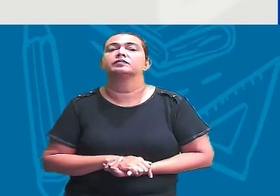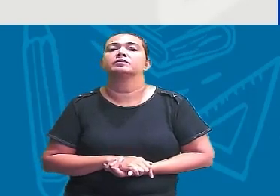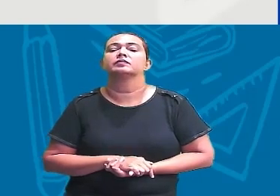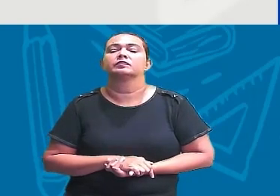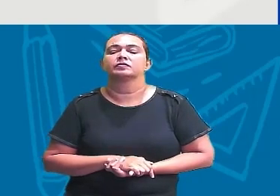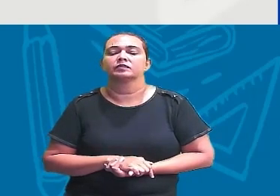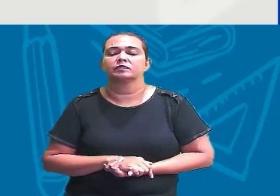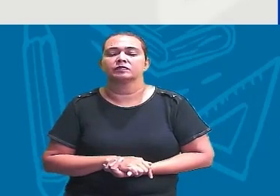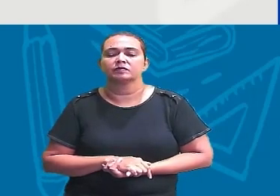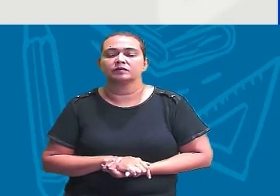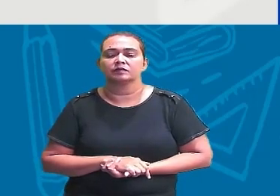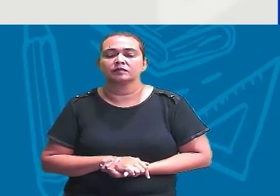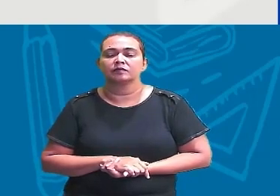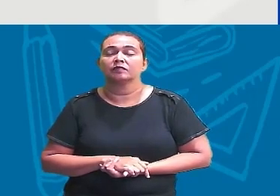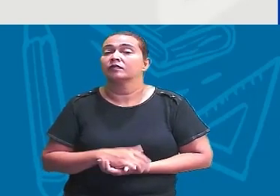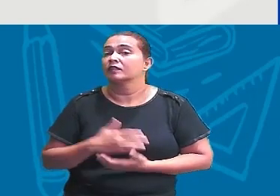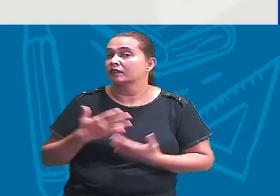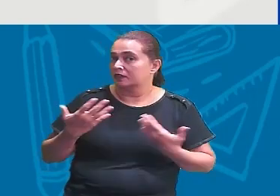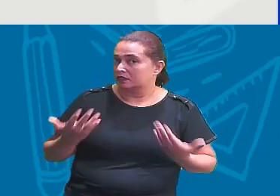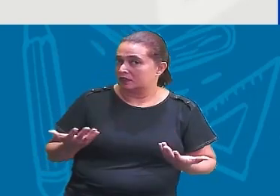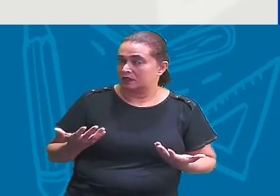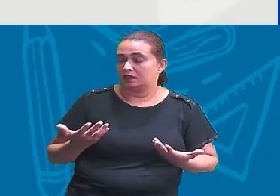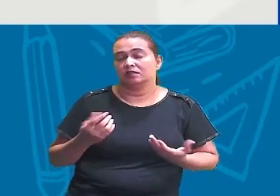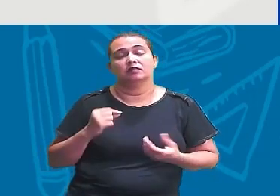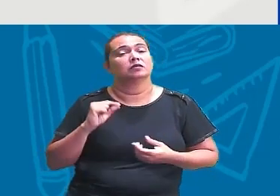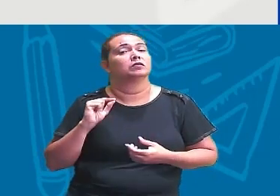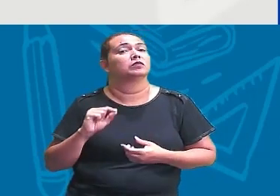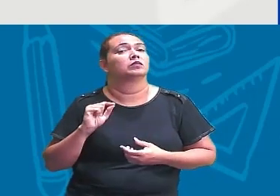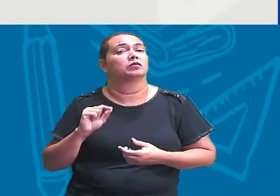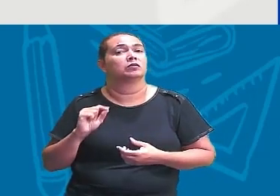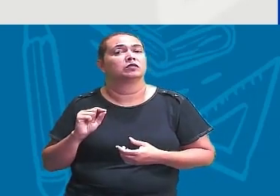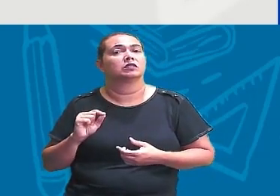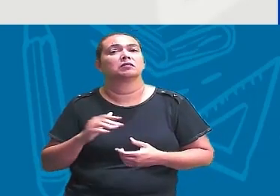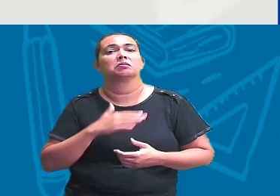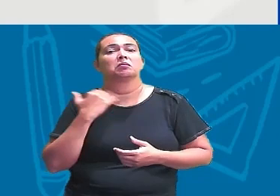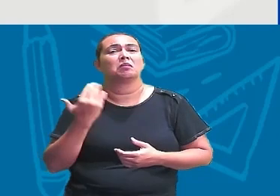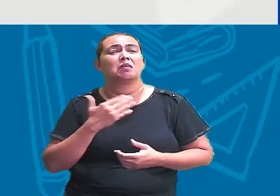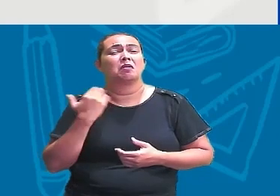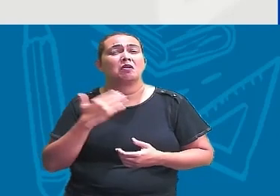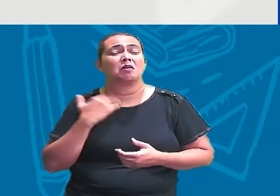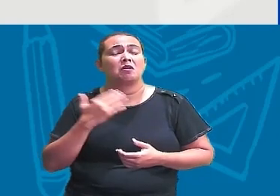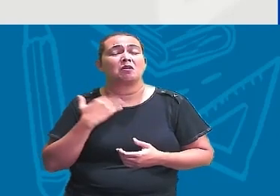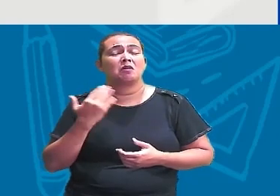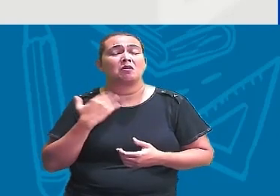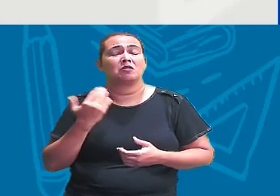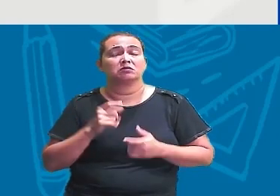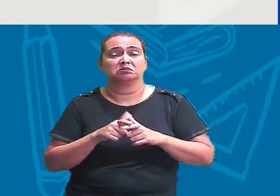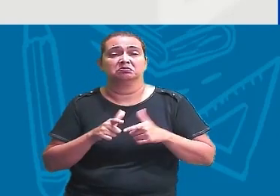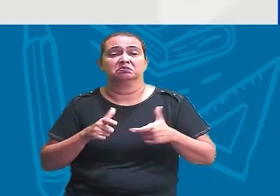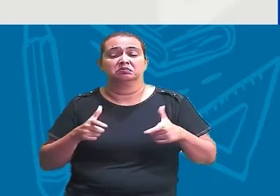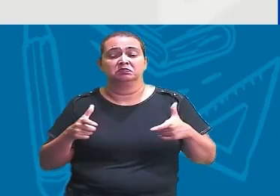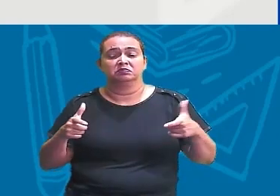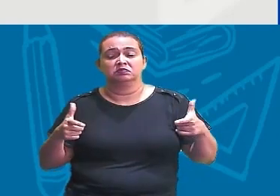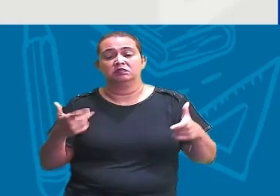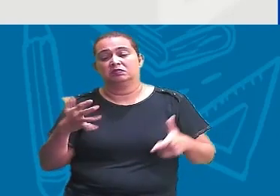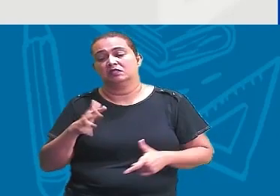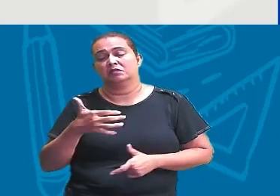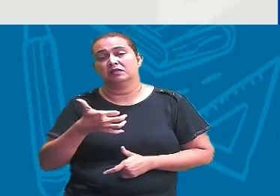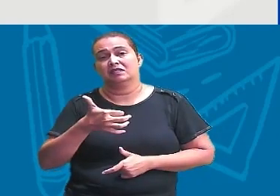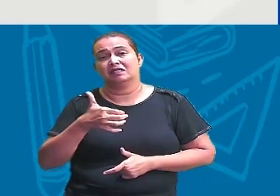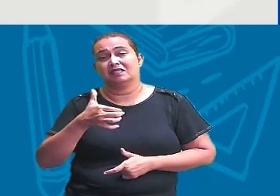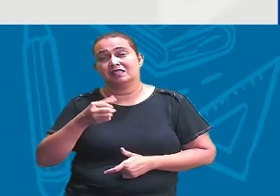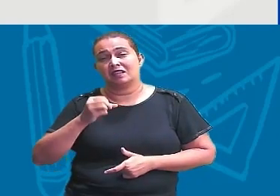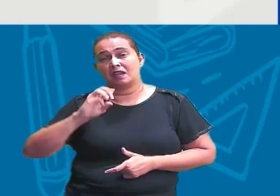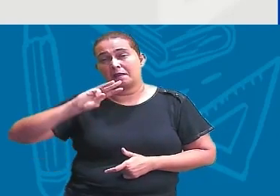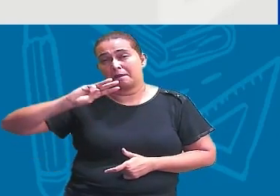Resultados, né, meio que óbvios da guerra. A grande quantidade de mortes. Nós temos, olha, aproximadamente 10 milhões